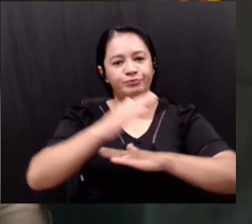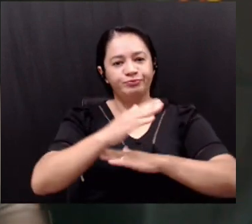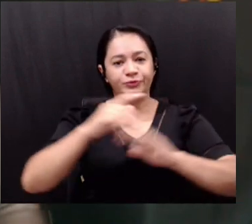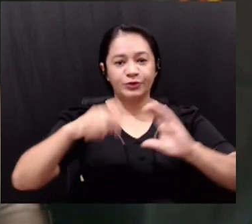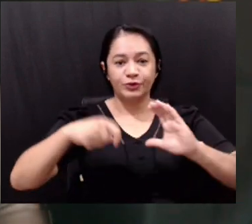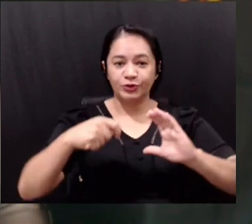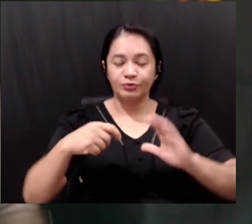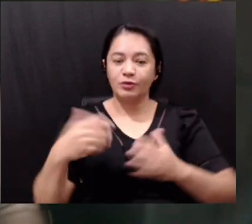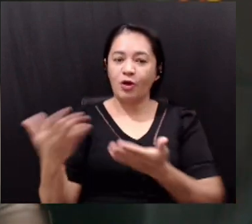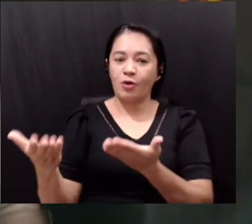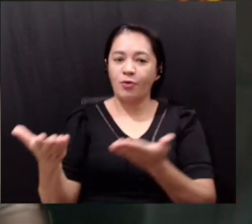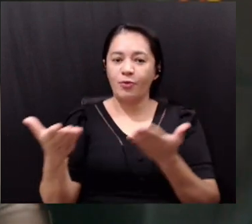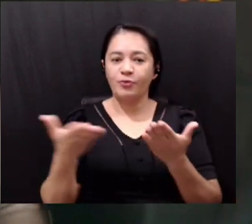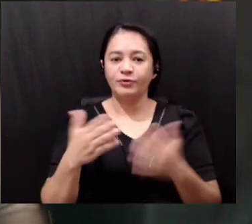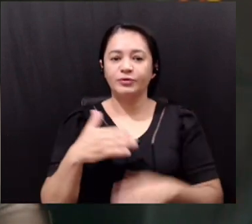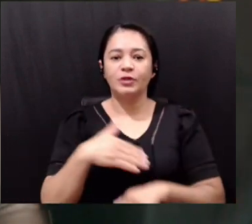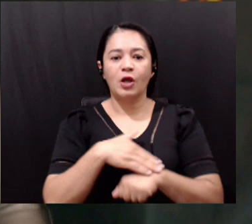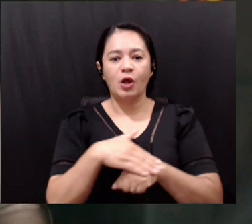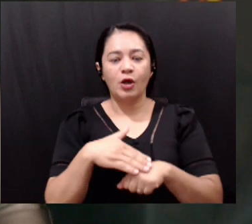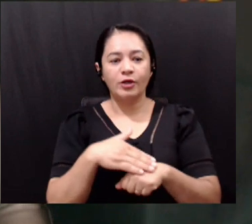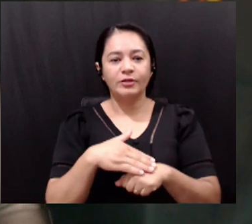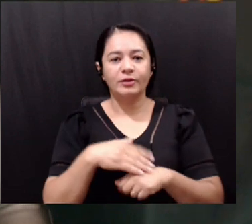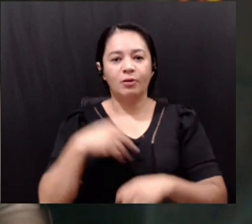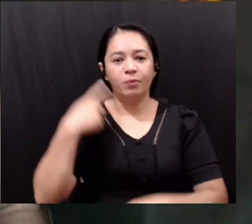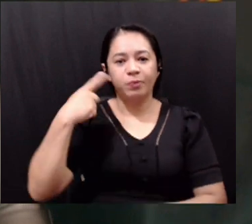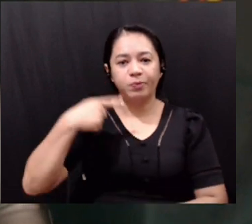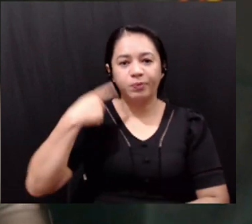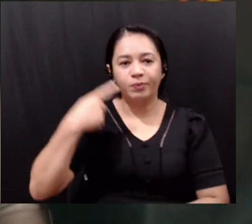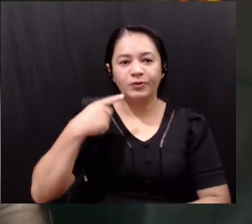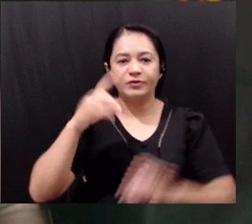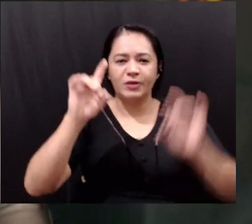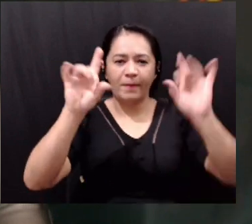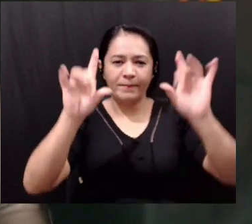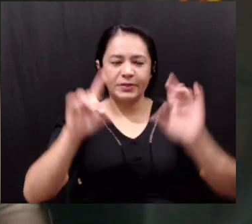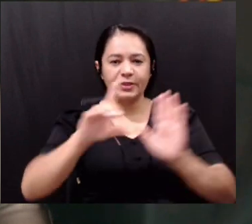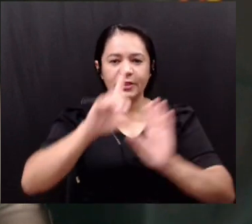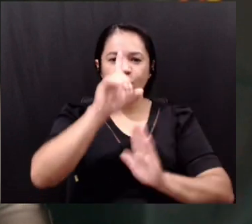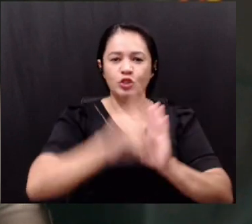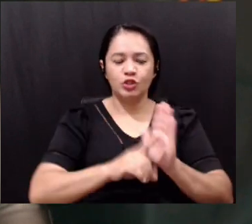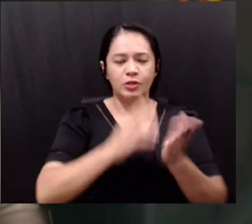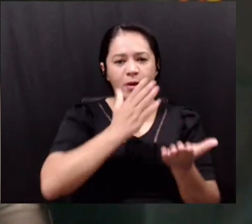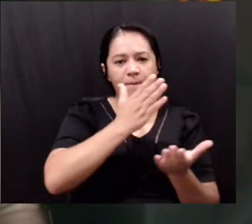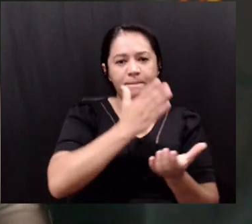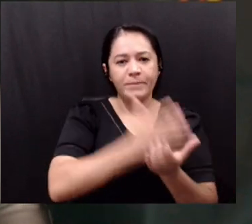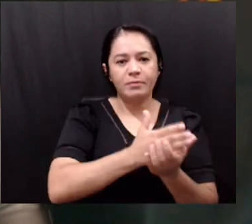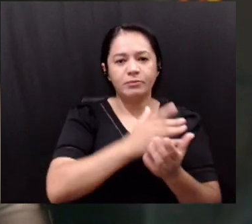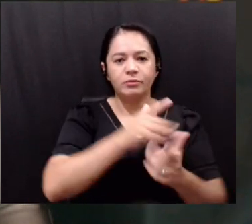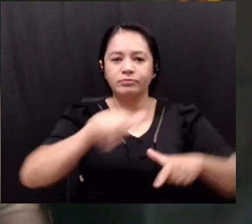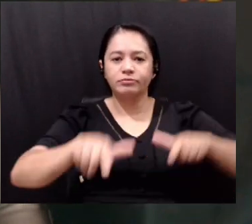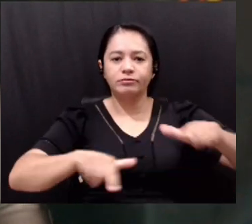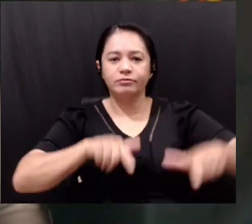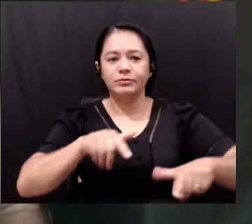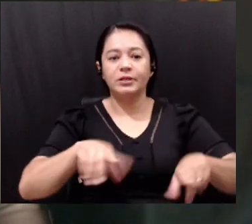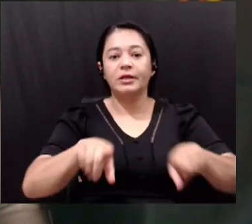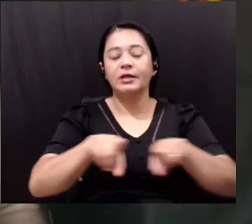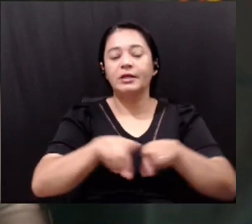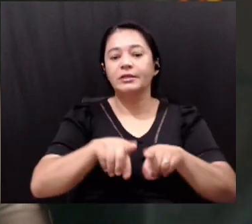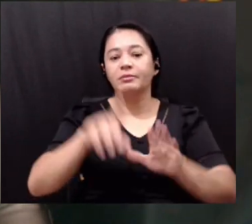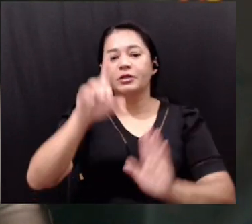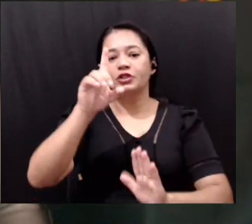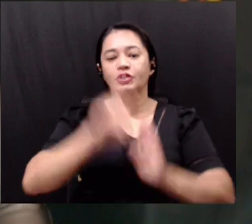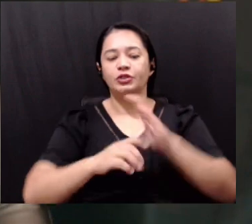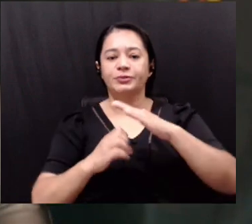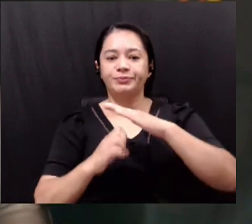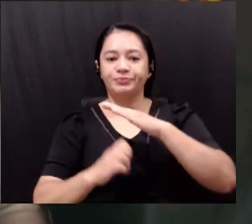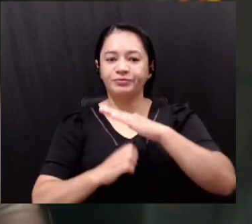conversar com a gente a advogada especialista em Direito e Processo do Trabalho e em Direito Empresarial, doutora Adriana de